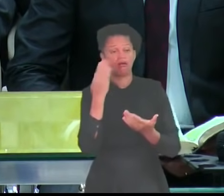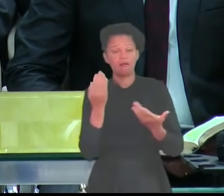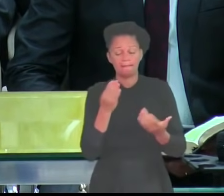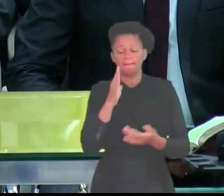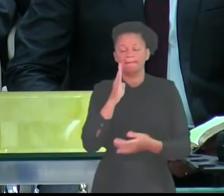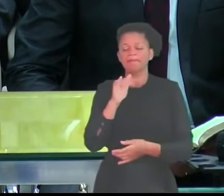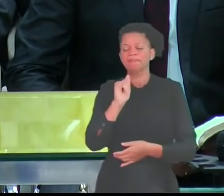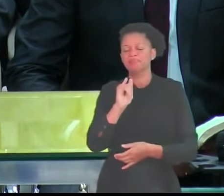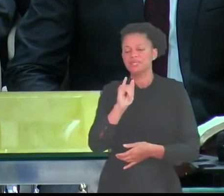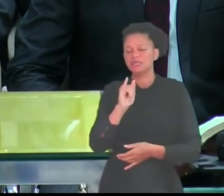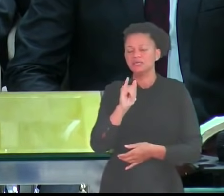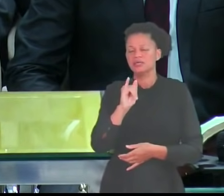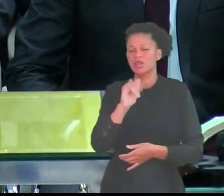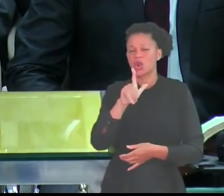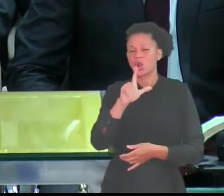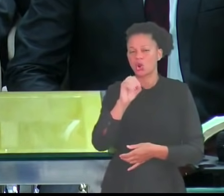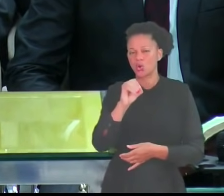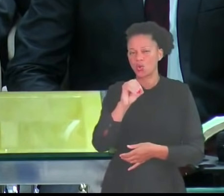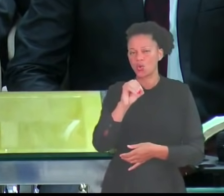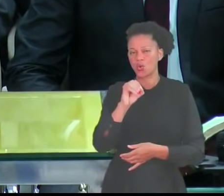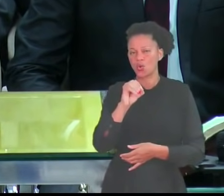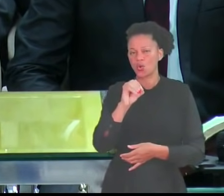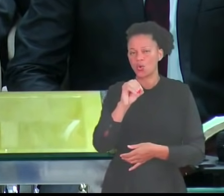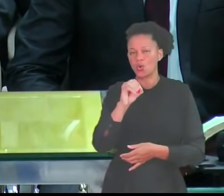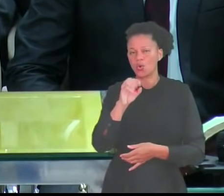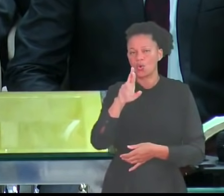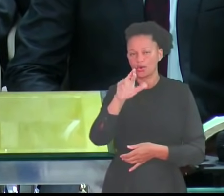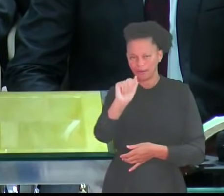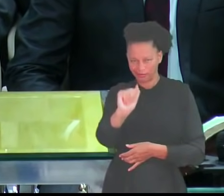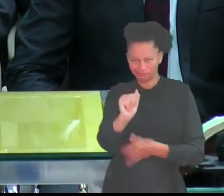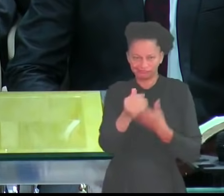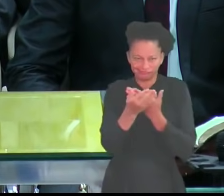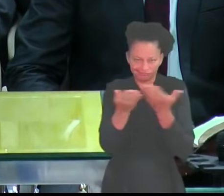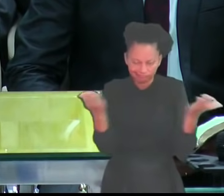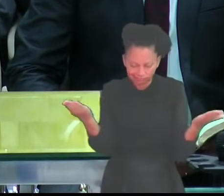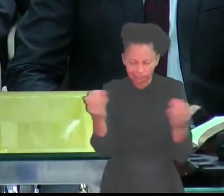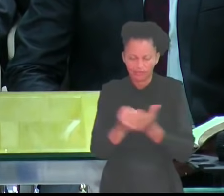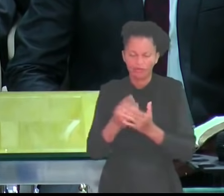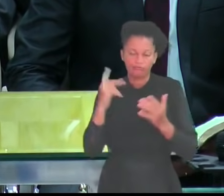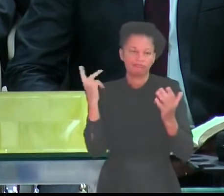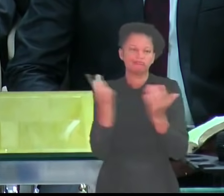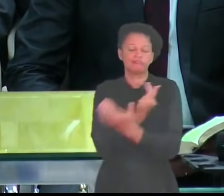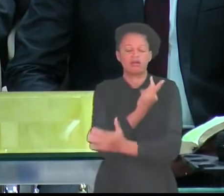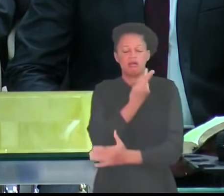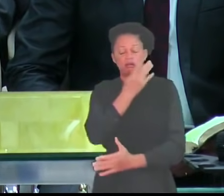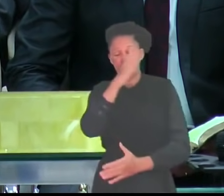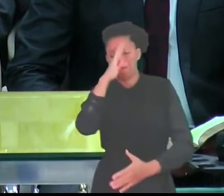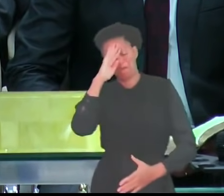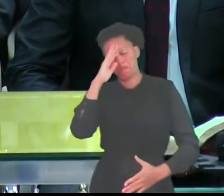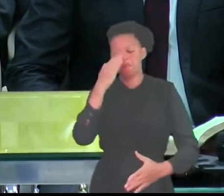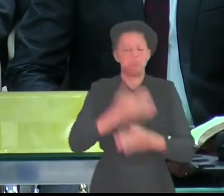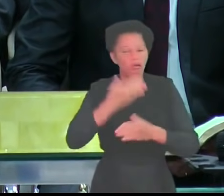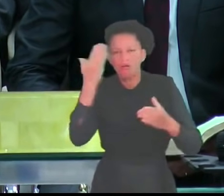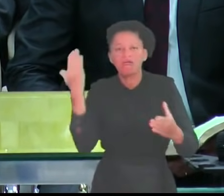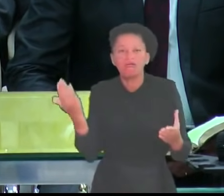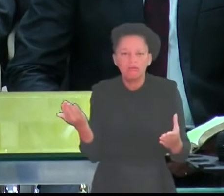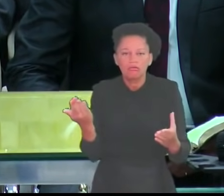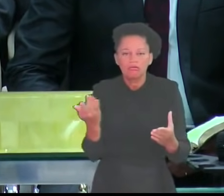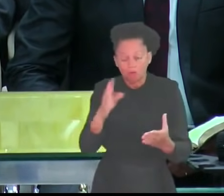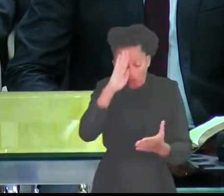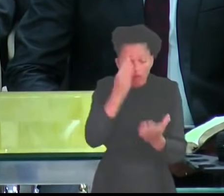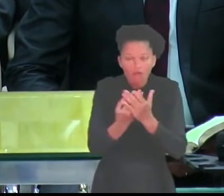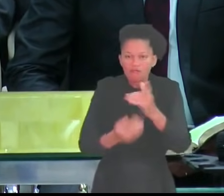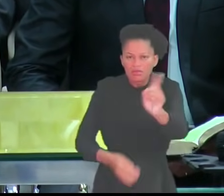essa expressão? Deu uma biloura no fulano, não foi? E ele apagou. Não confie